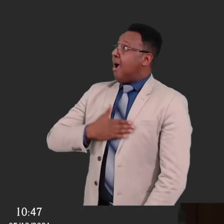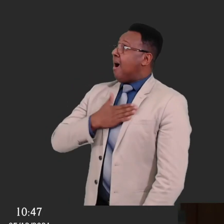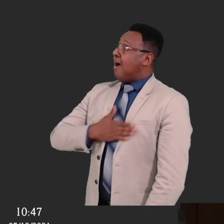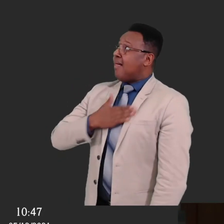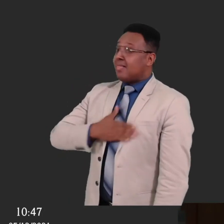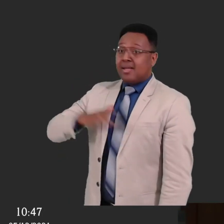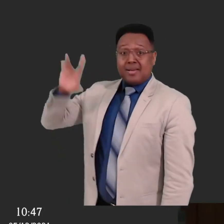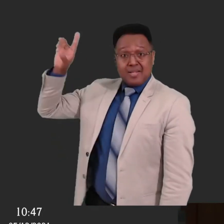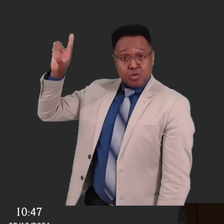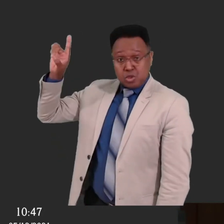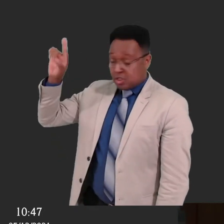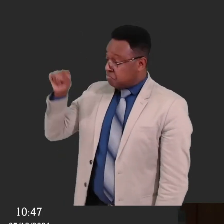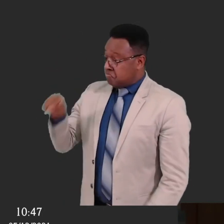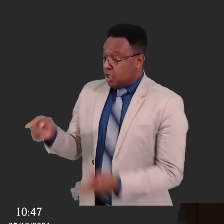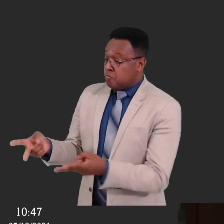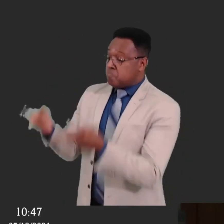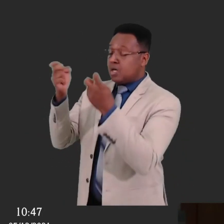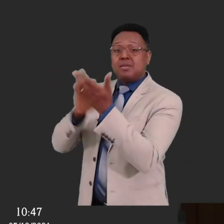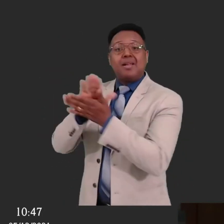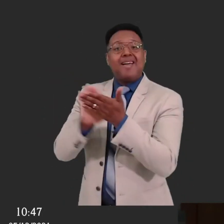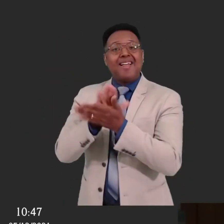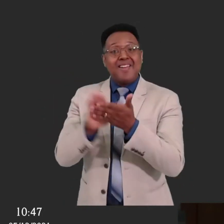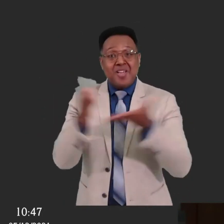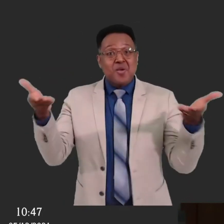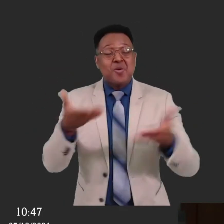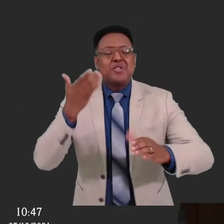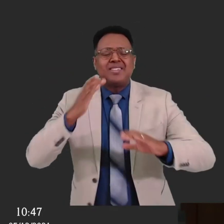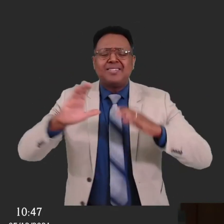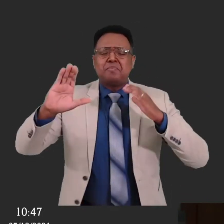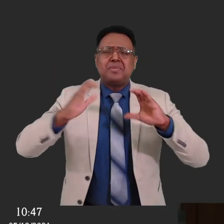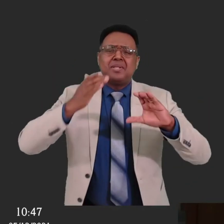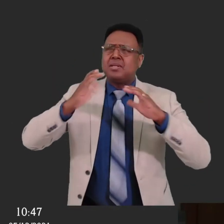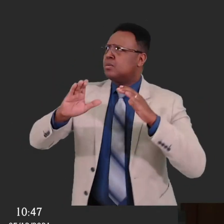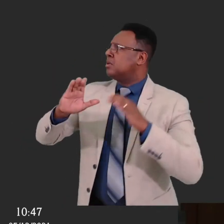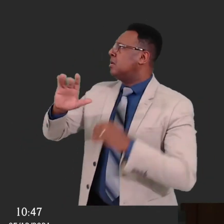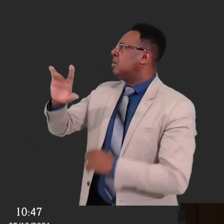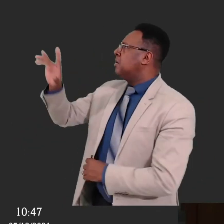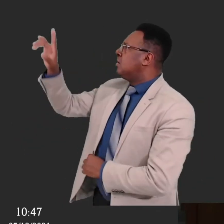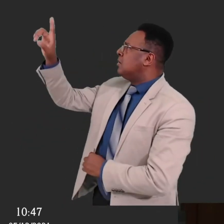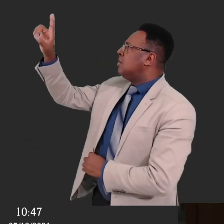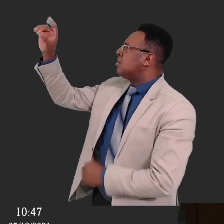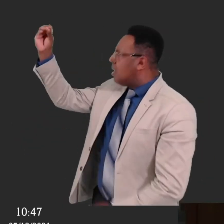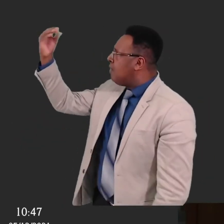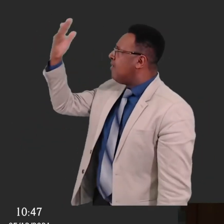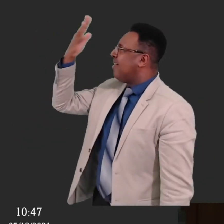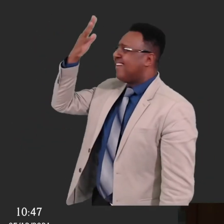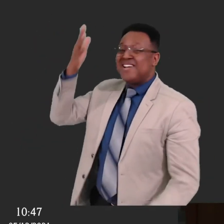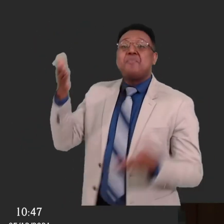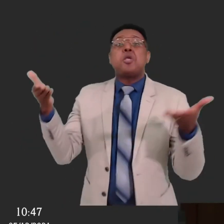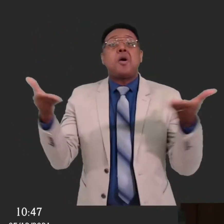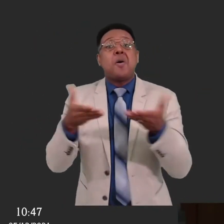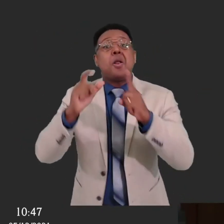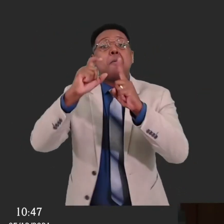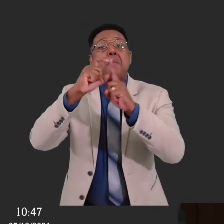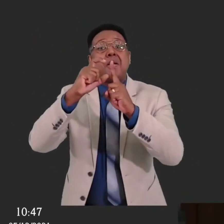percebia. E nós não cantamos aqui: revela, Senhor. Então aqui está a palavra da